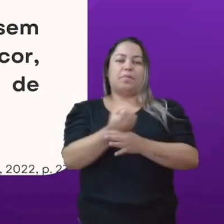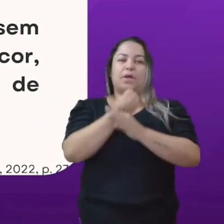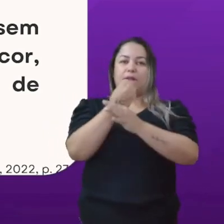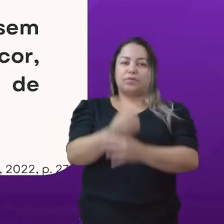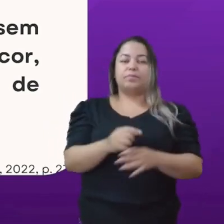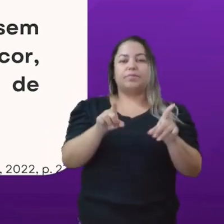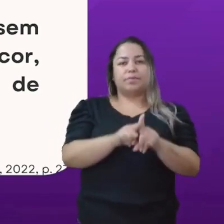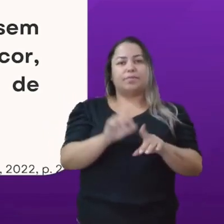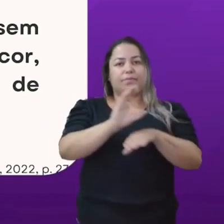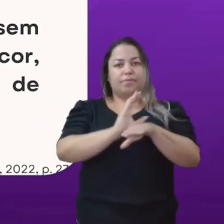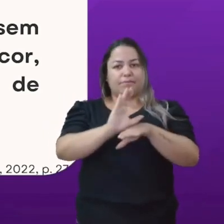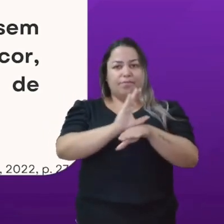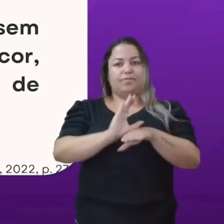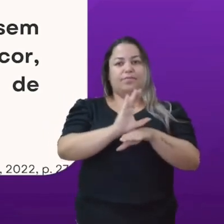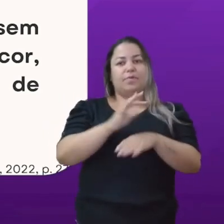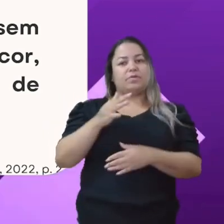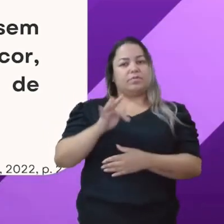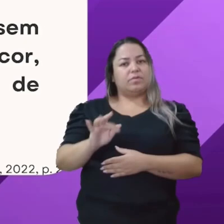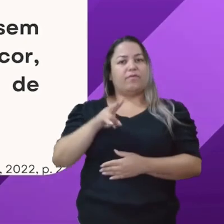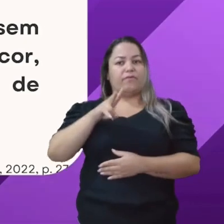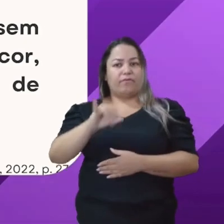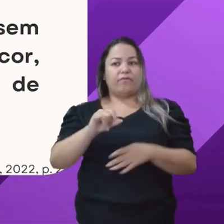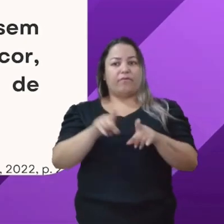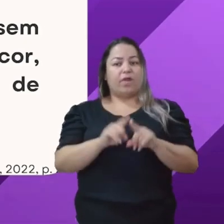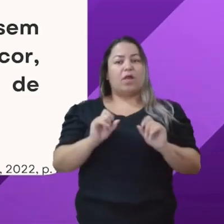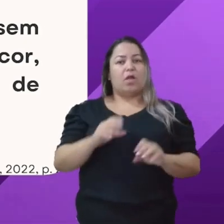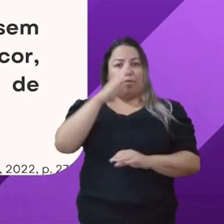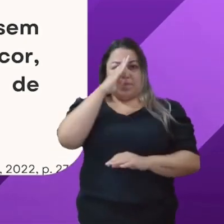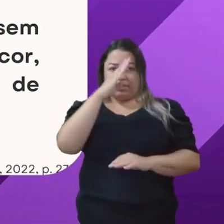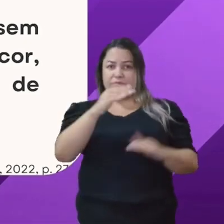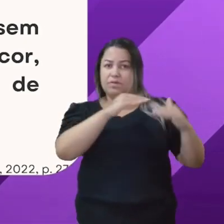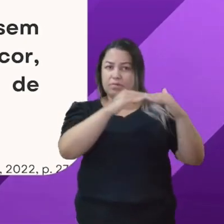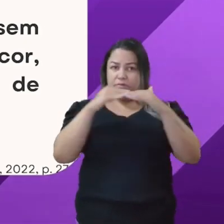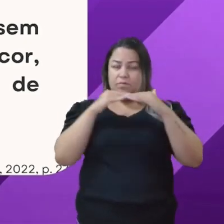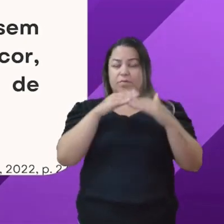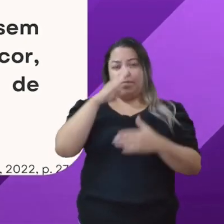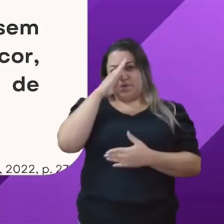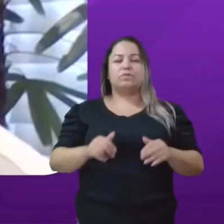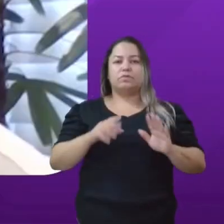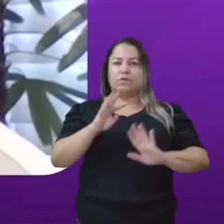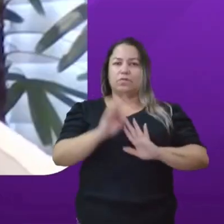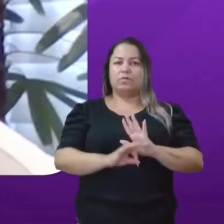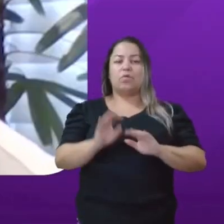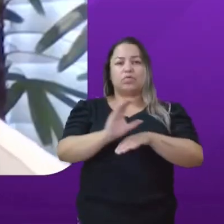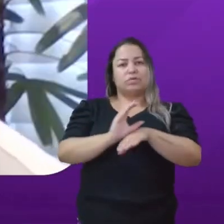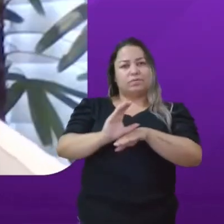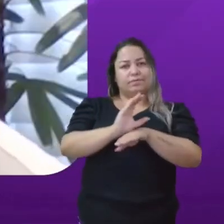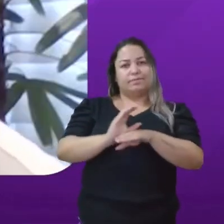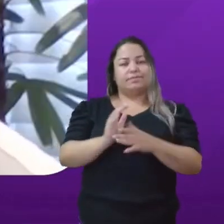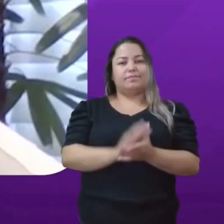Federal, por isso que a gente vai chamar de o princípio da igualdade ou o princípio da isonomia.